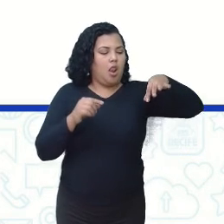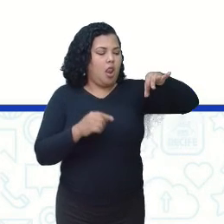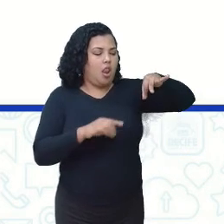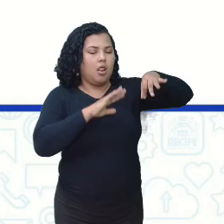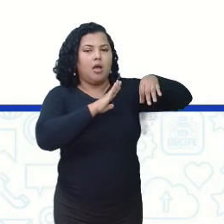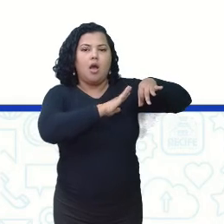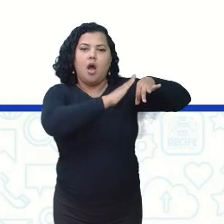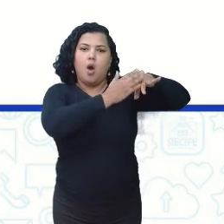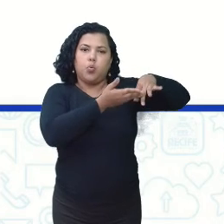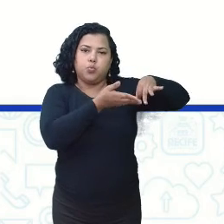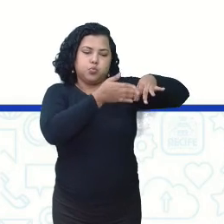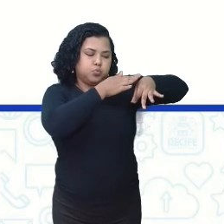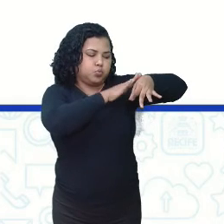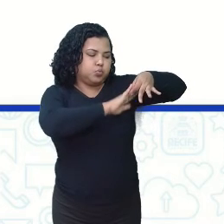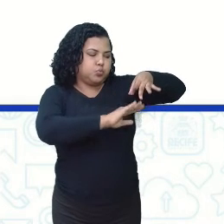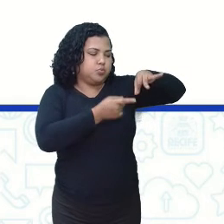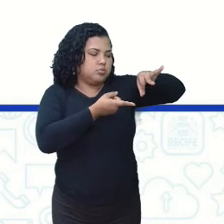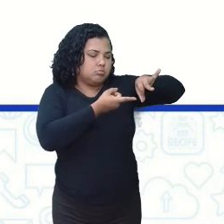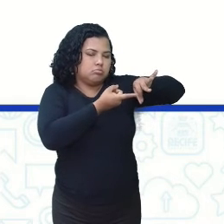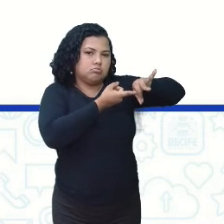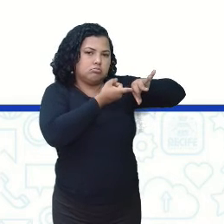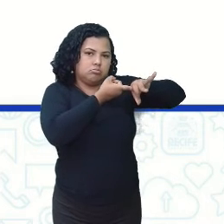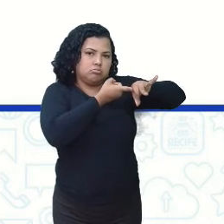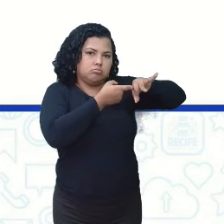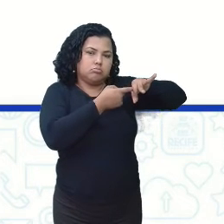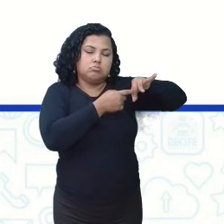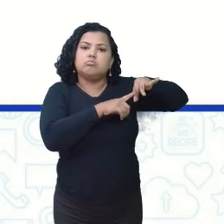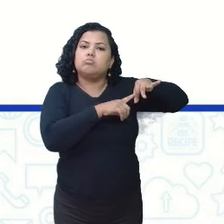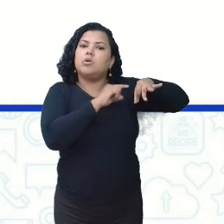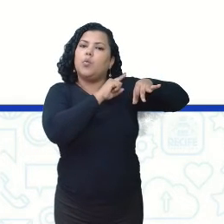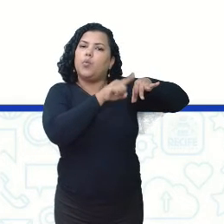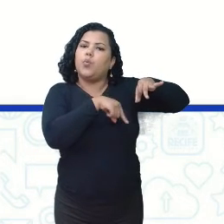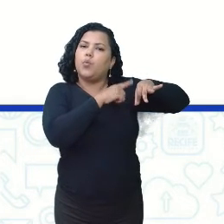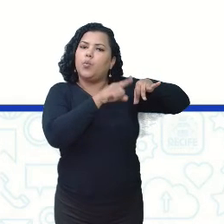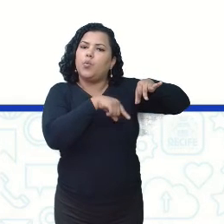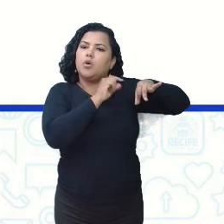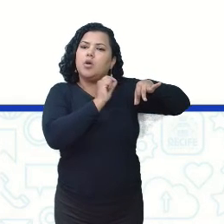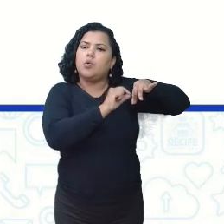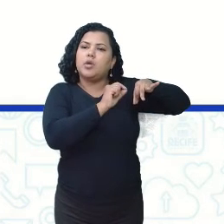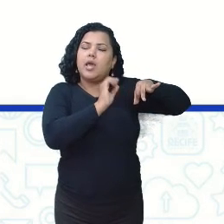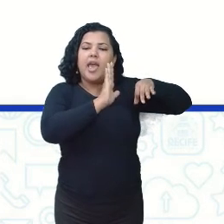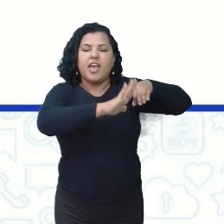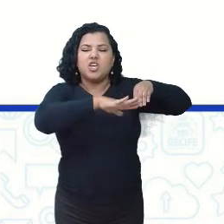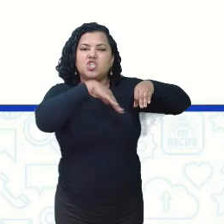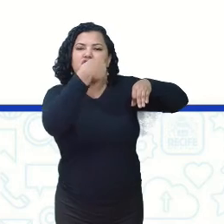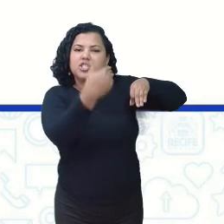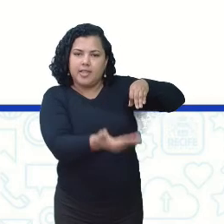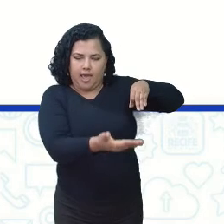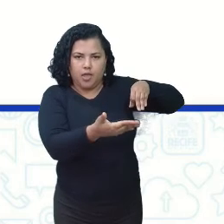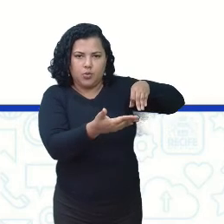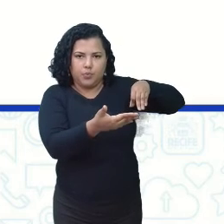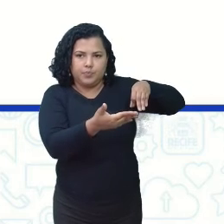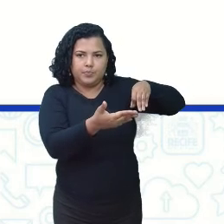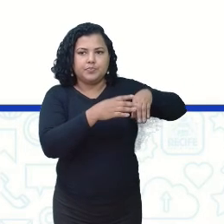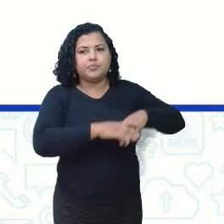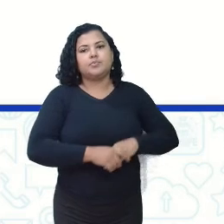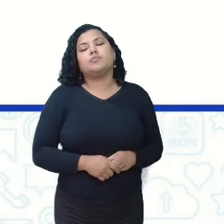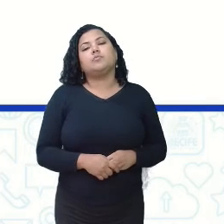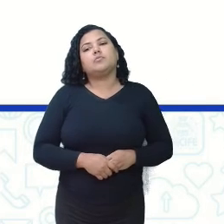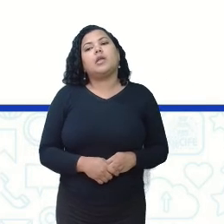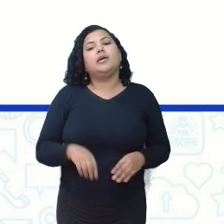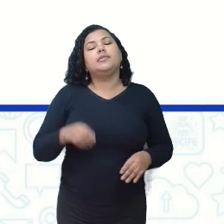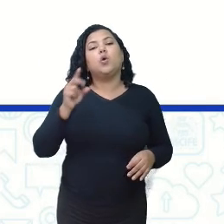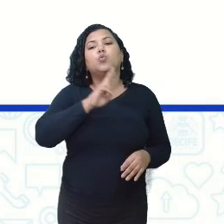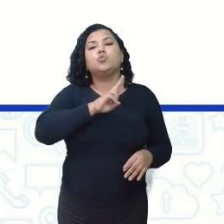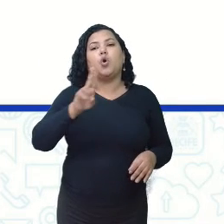menores, clitóris e vestíbulo vaginal. Esses órgãos são situados externamente ao corpo da mulher. Eles